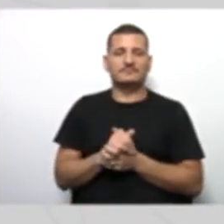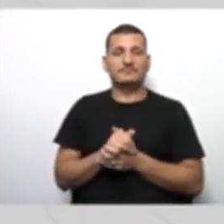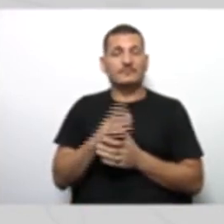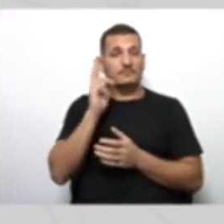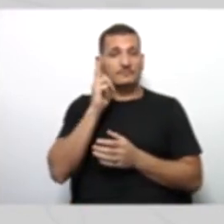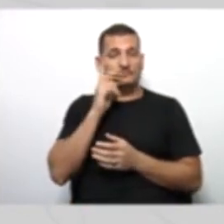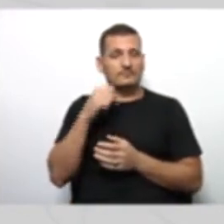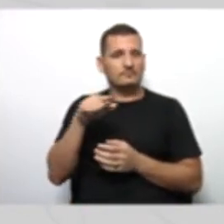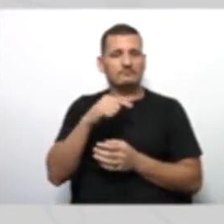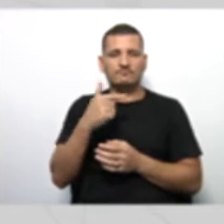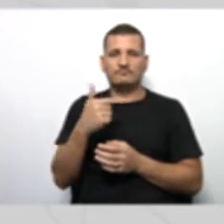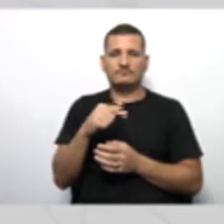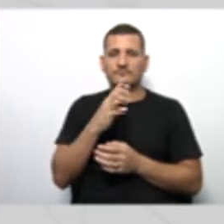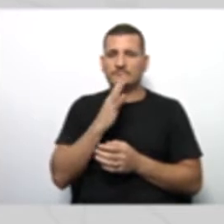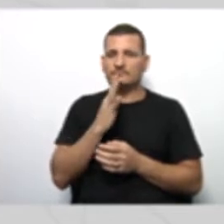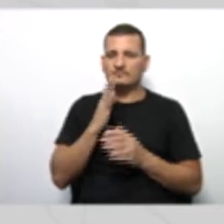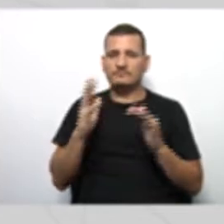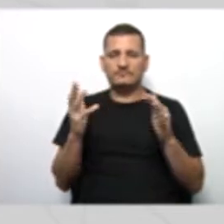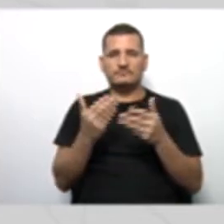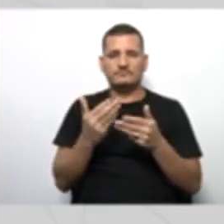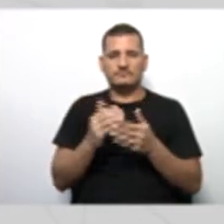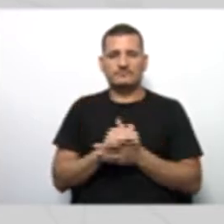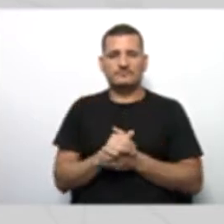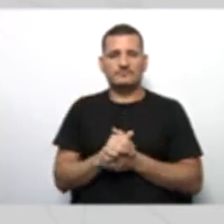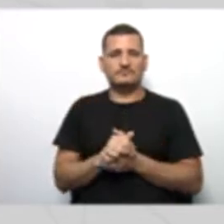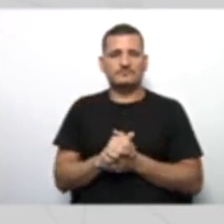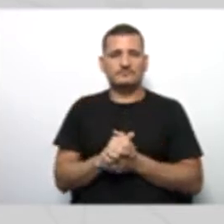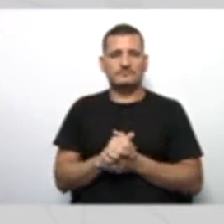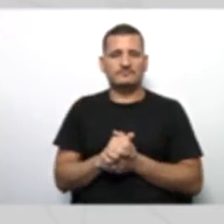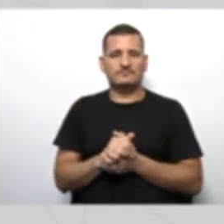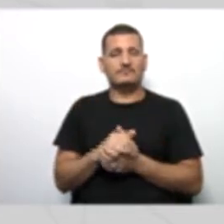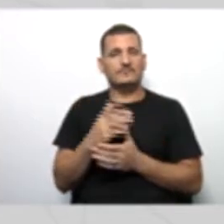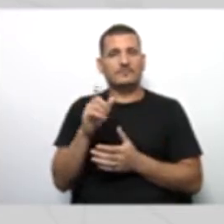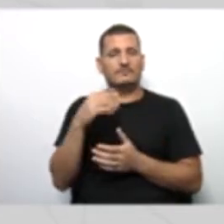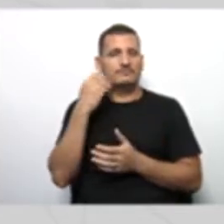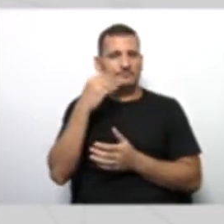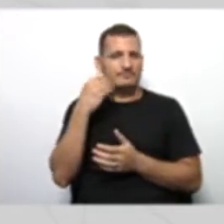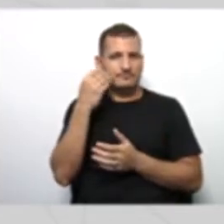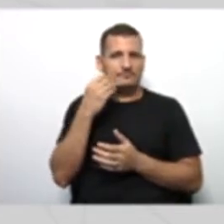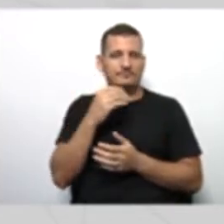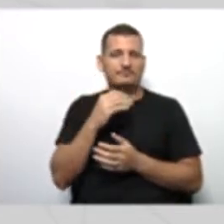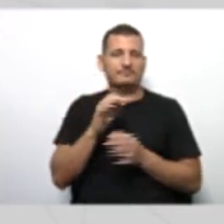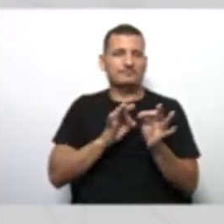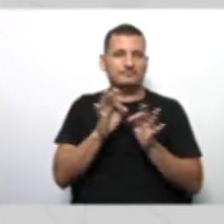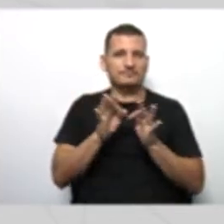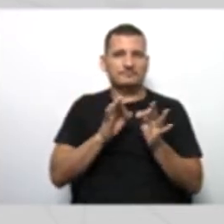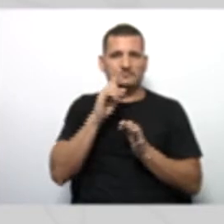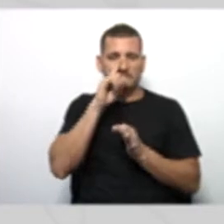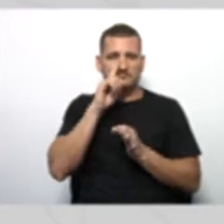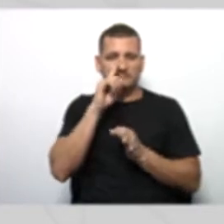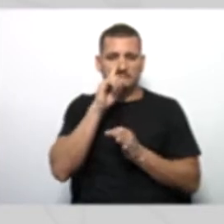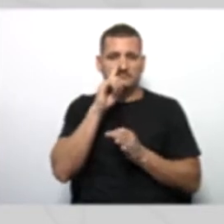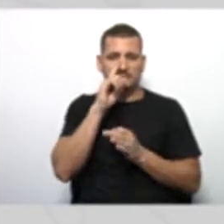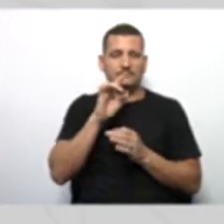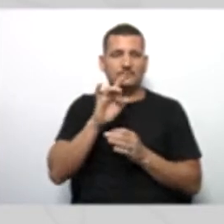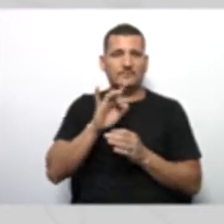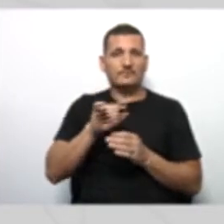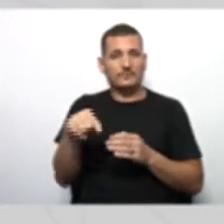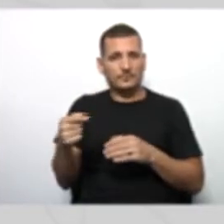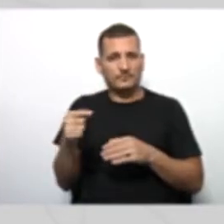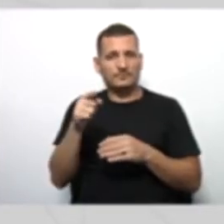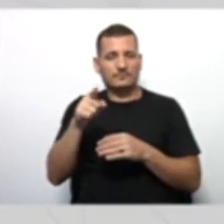tudo, então, gente, é meio que empírico o negócio aqui de planejar os riscos mesmo, ok? Só na hora da execução é que a